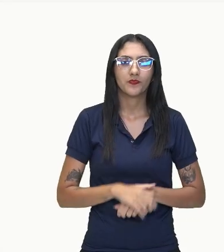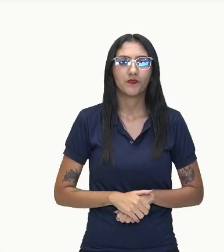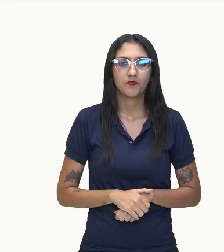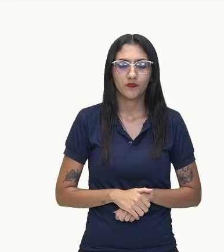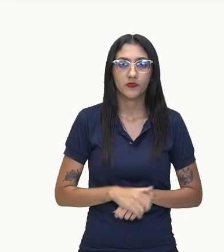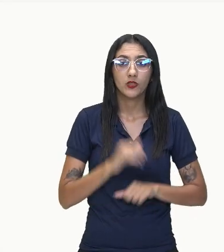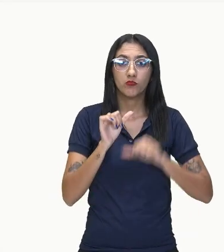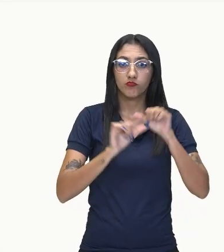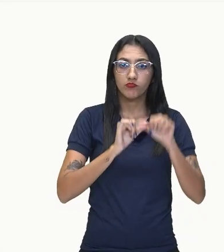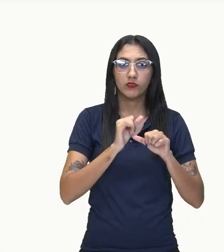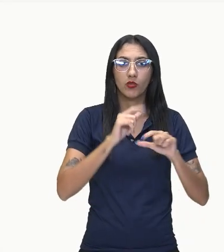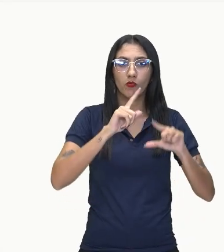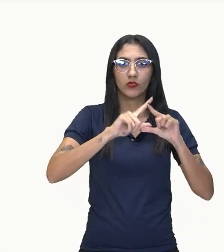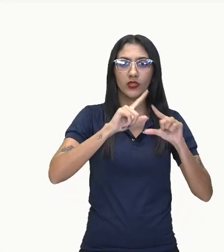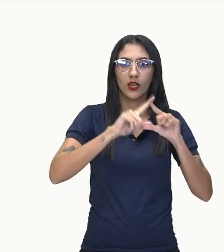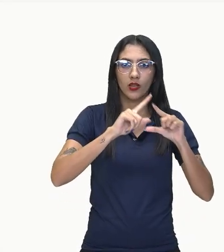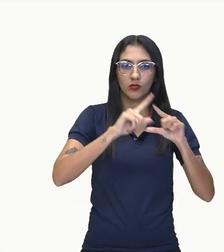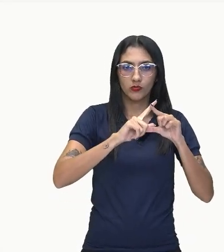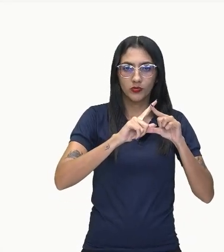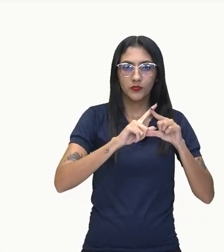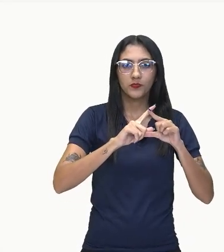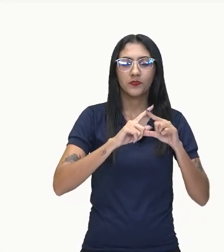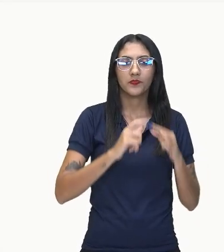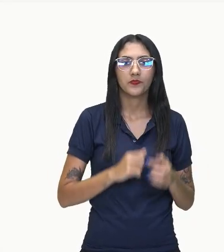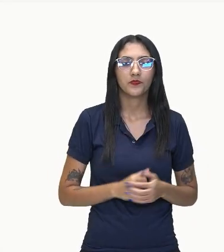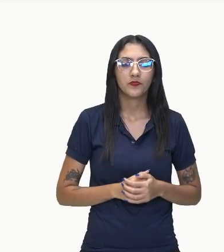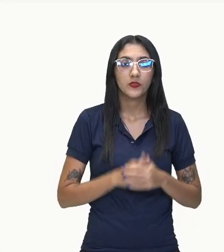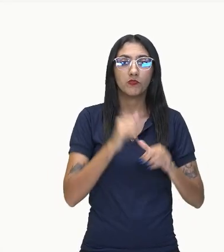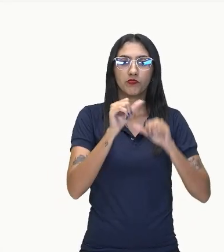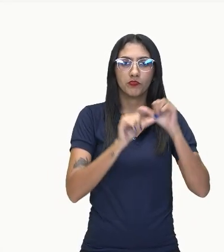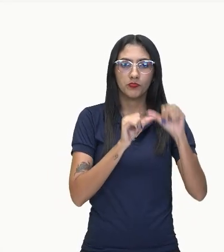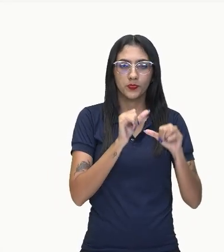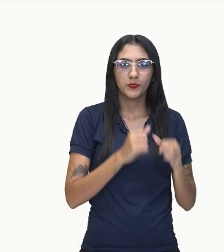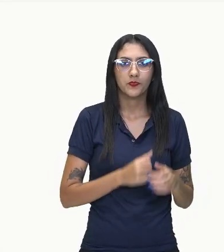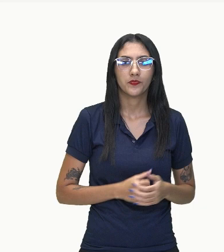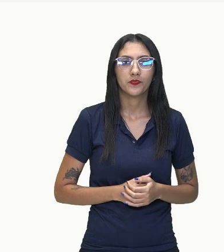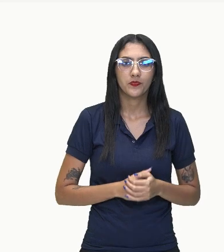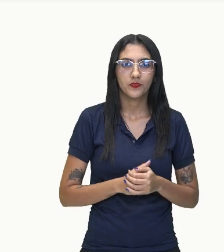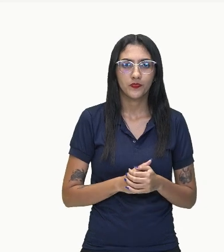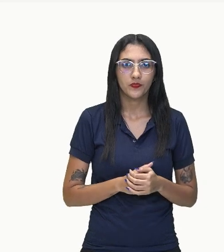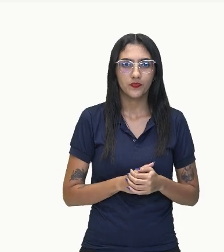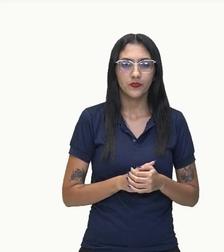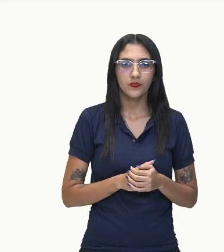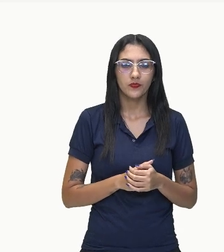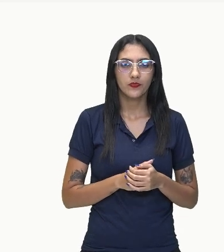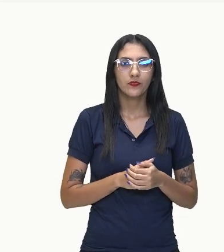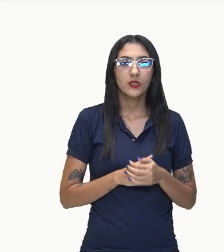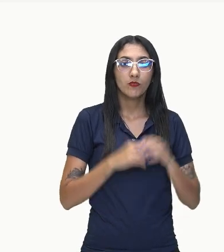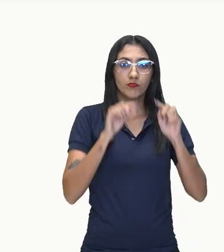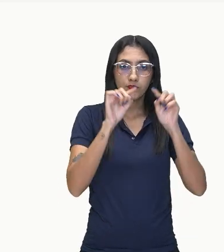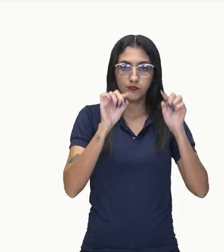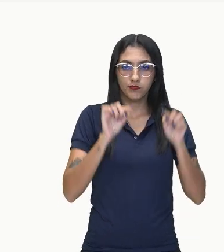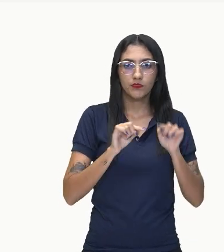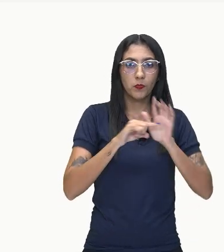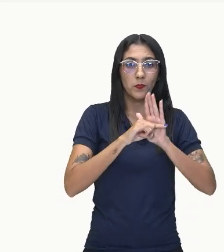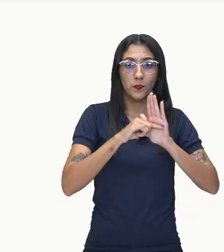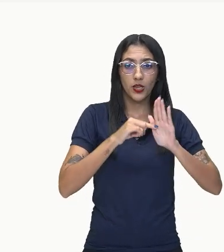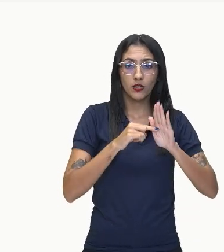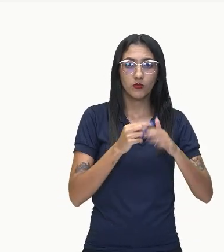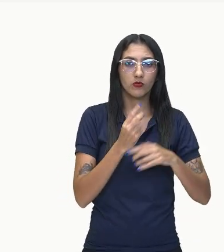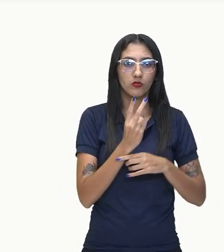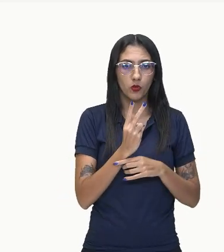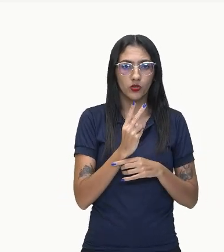calculamos o delta, substituindo os valores. B é menos 2, então vai ficar menos 2 ao